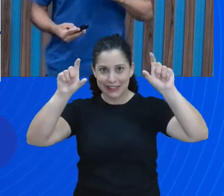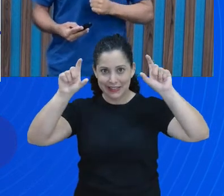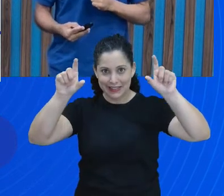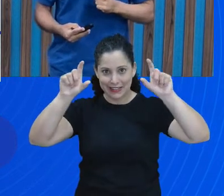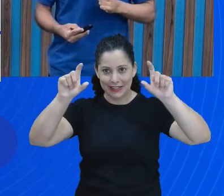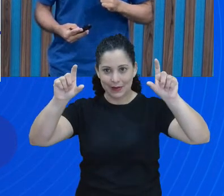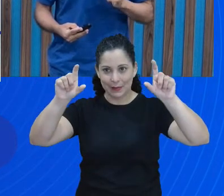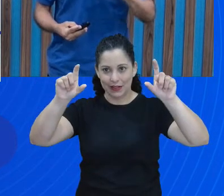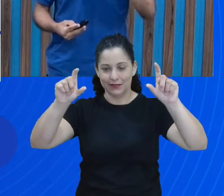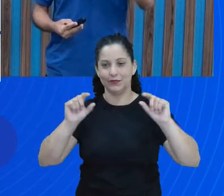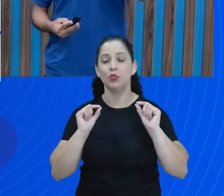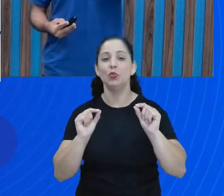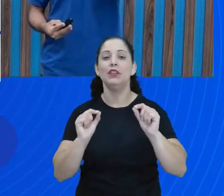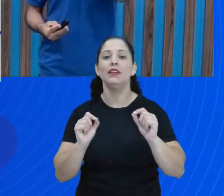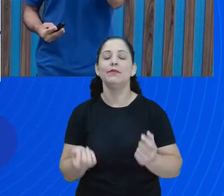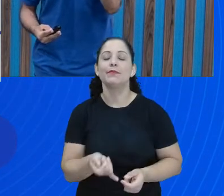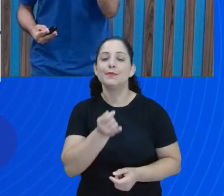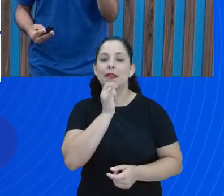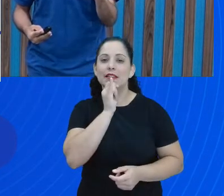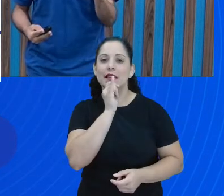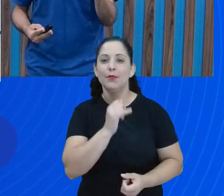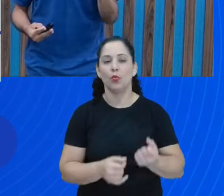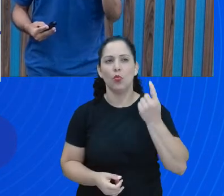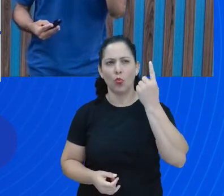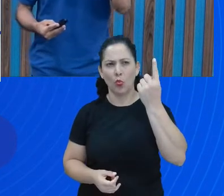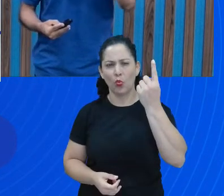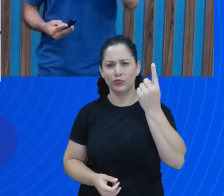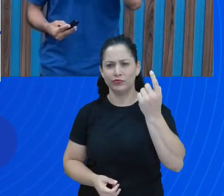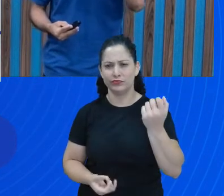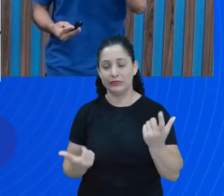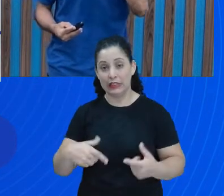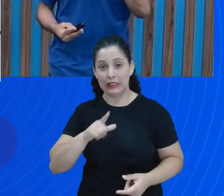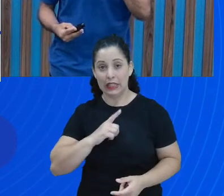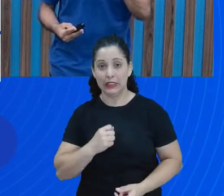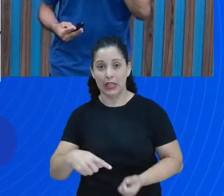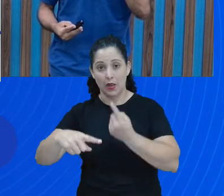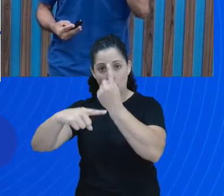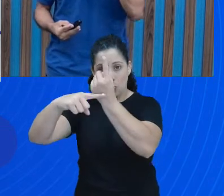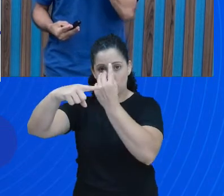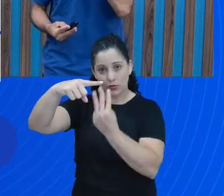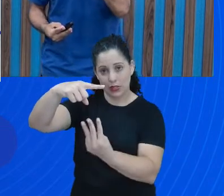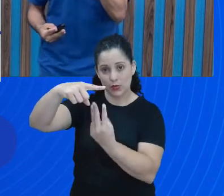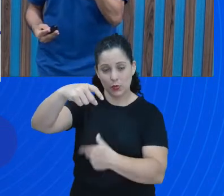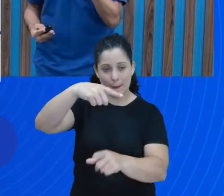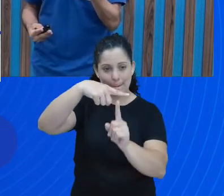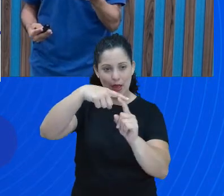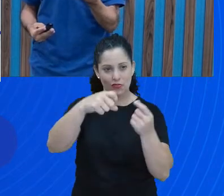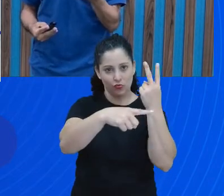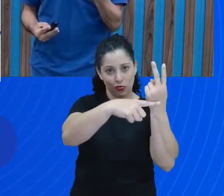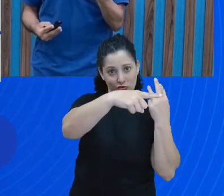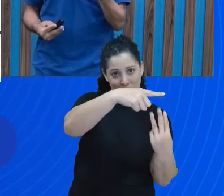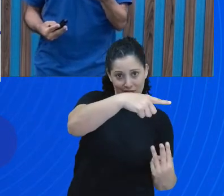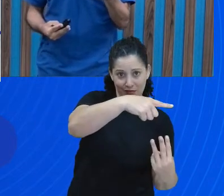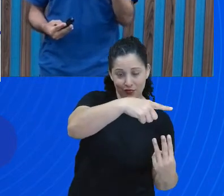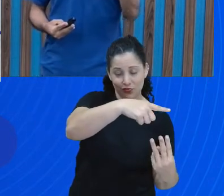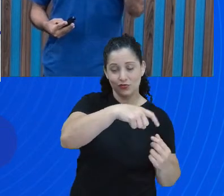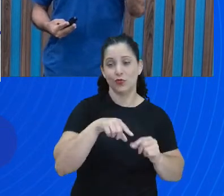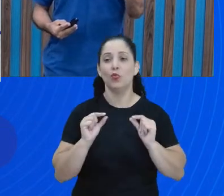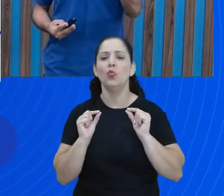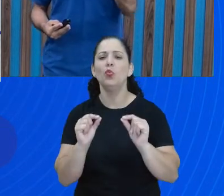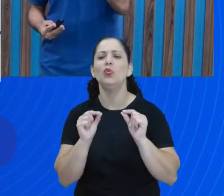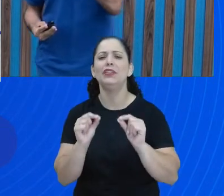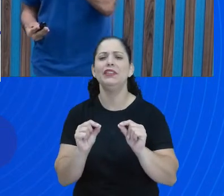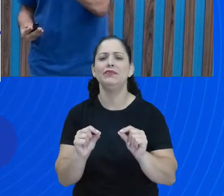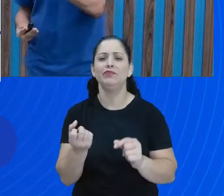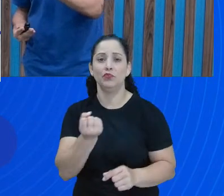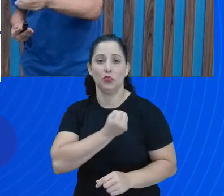dos valores. Então, quando eu tenho um terço mais dois terços, que é a linguagem que a gente usa na matemática, eu